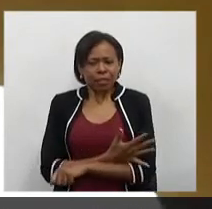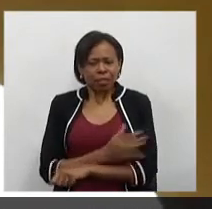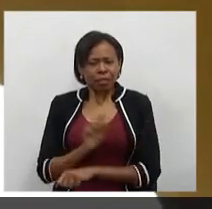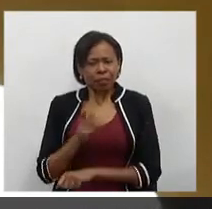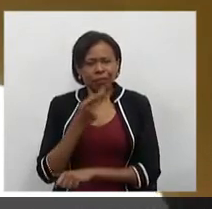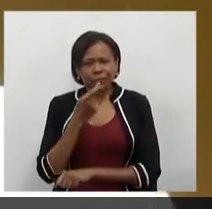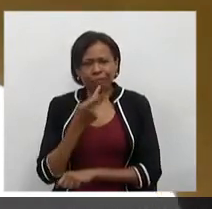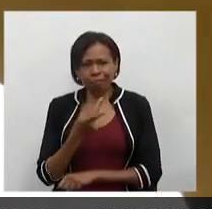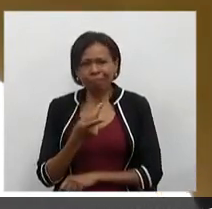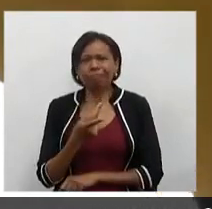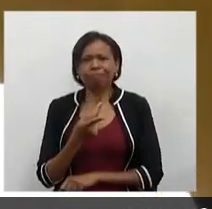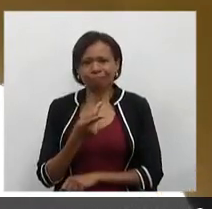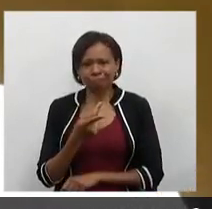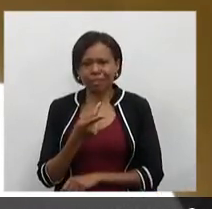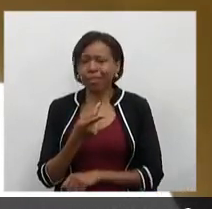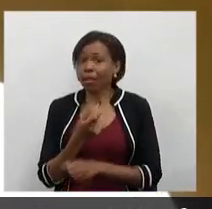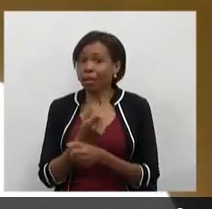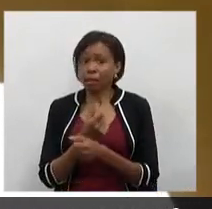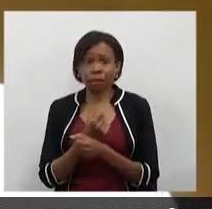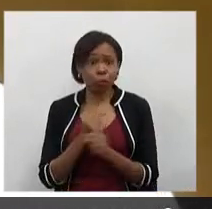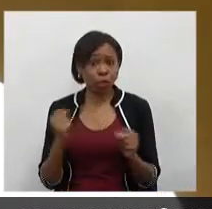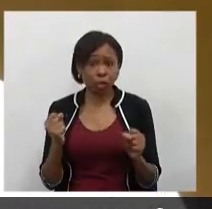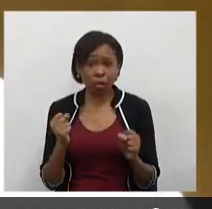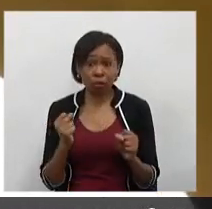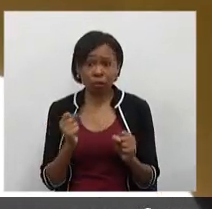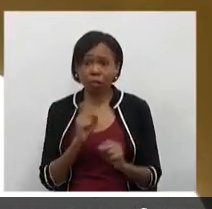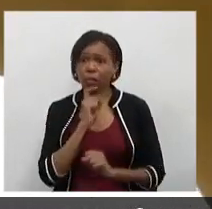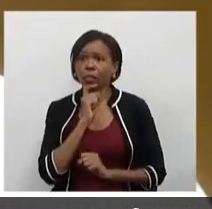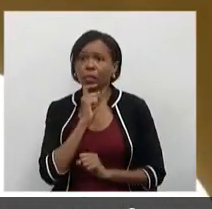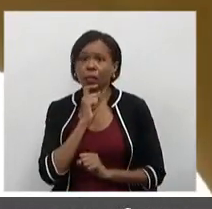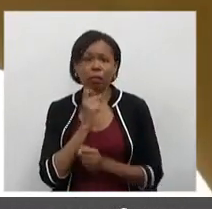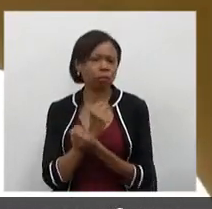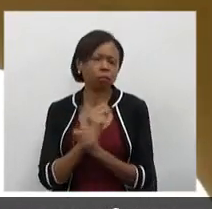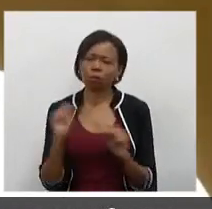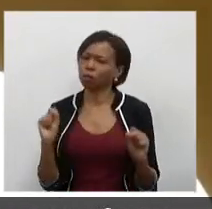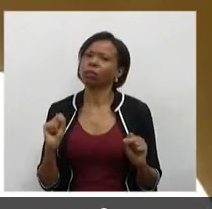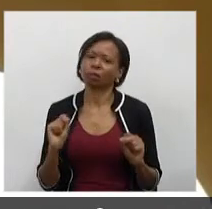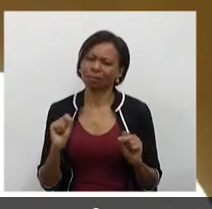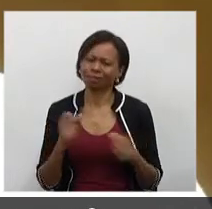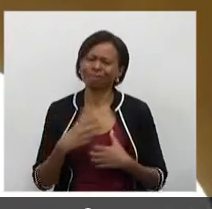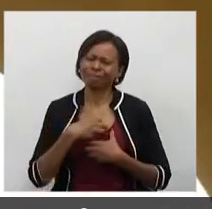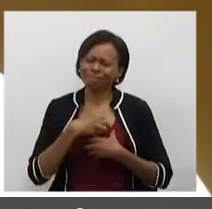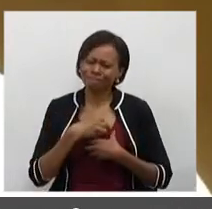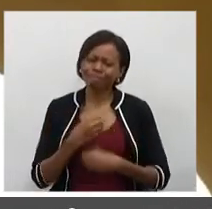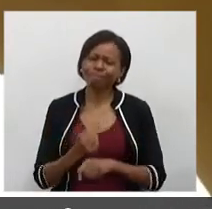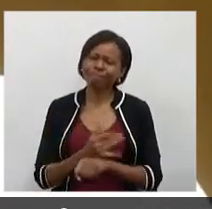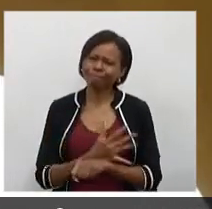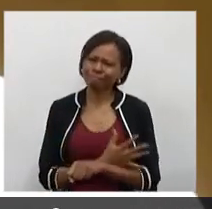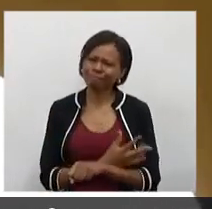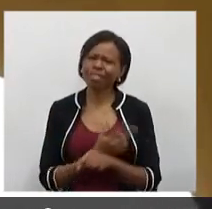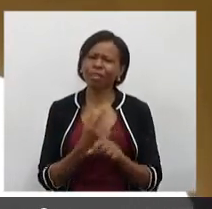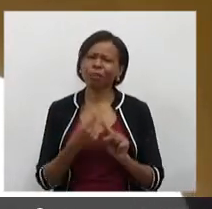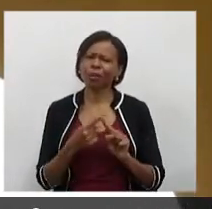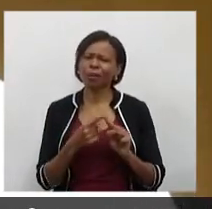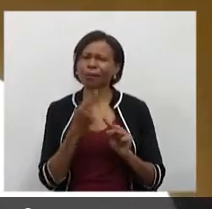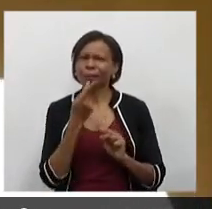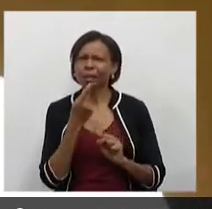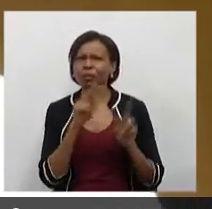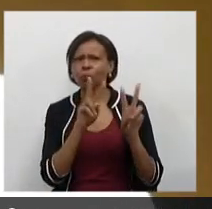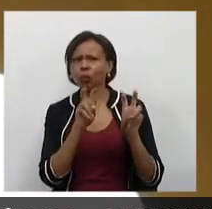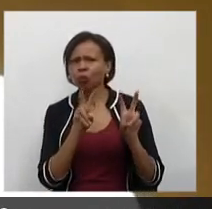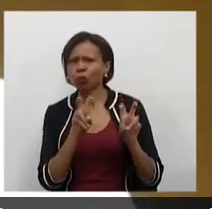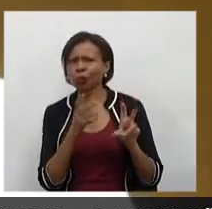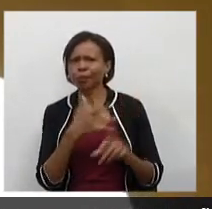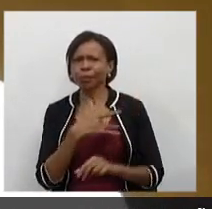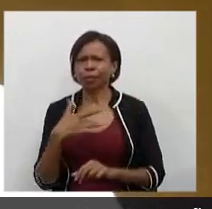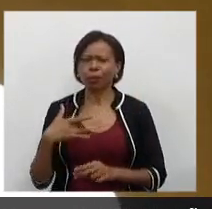é impossível não se emocionar quando a gente fala dessas questões de saúde e da importância da